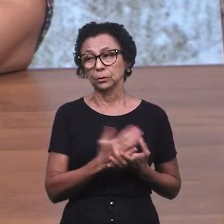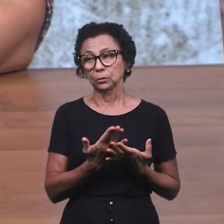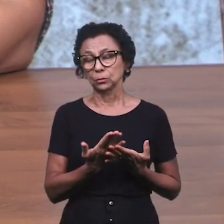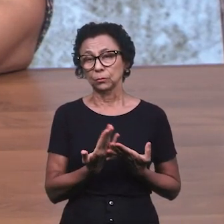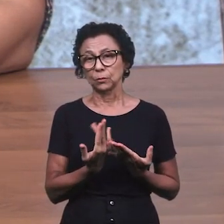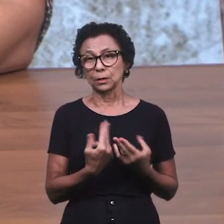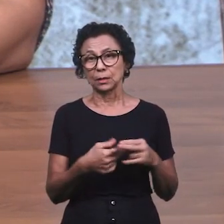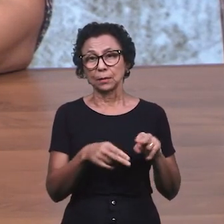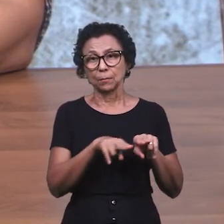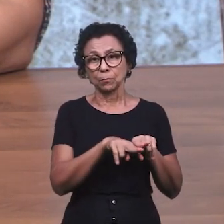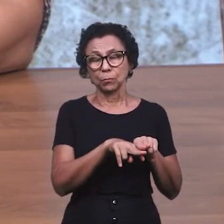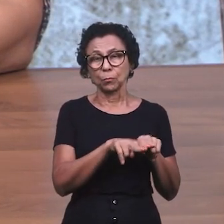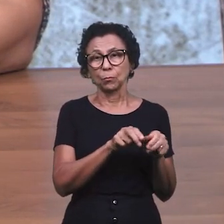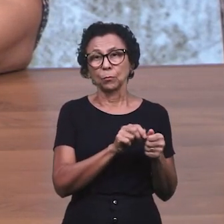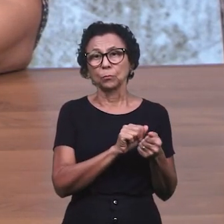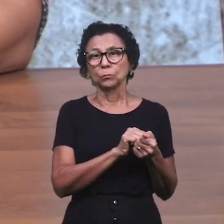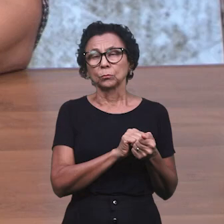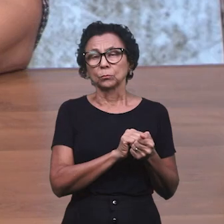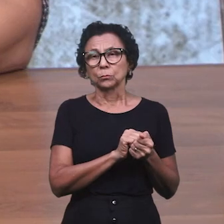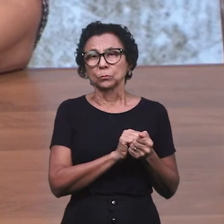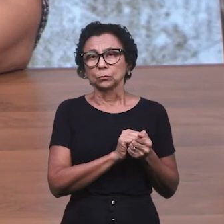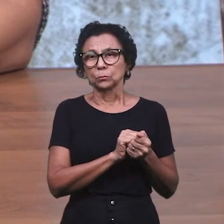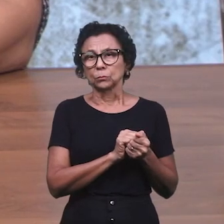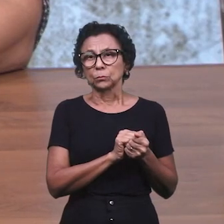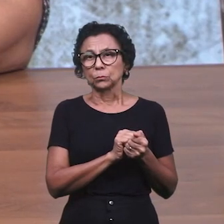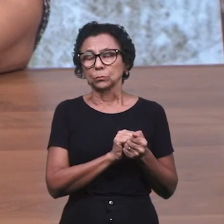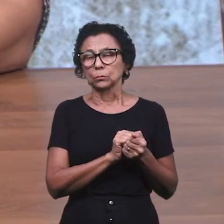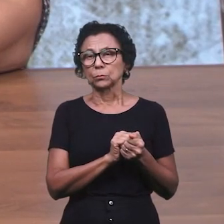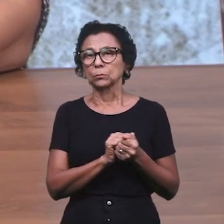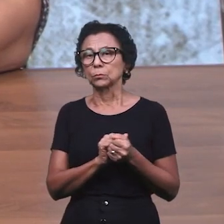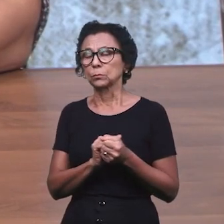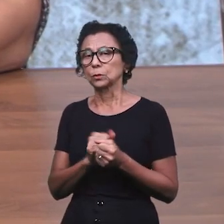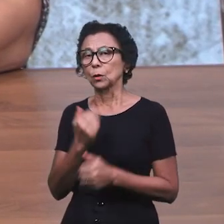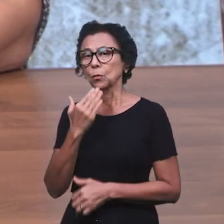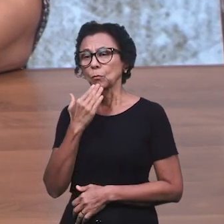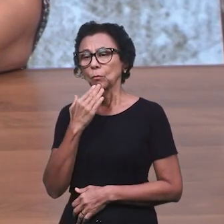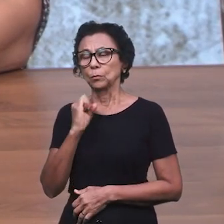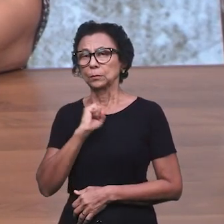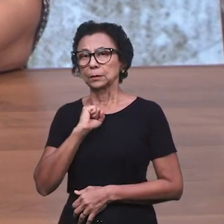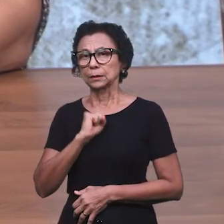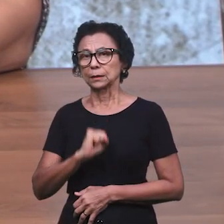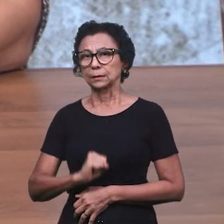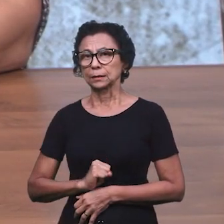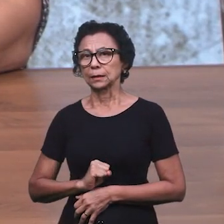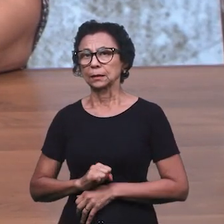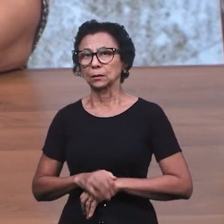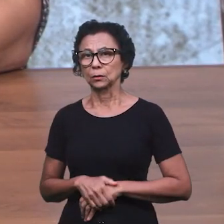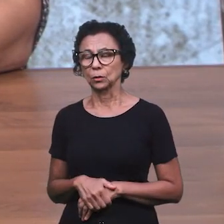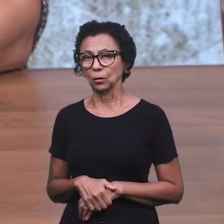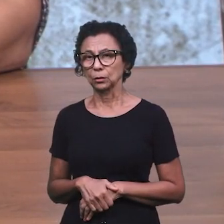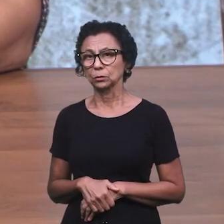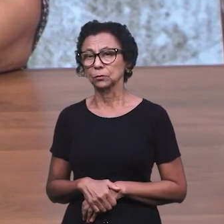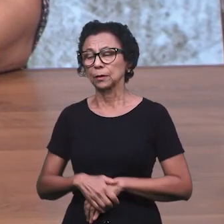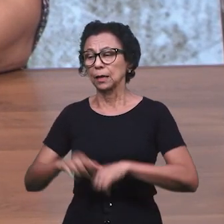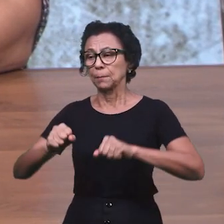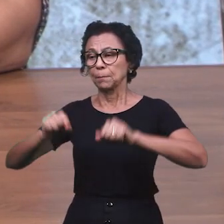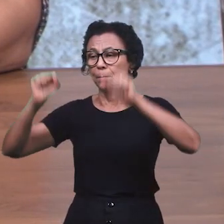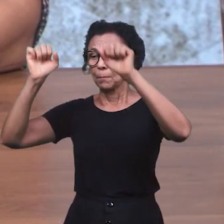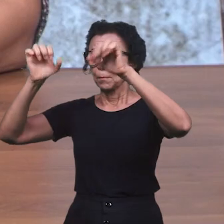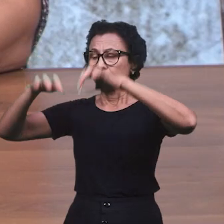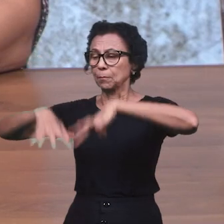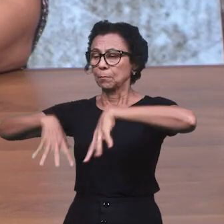deitou contigo, então o sacerdote conjurará a mulher com a conjuração da maldição.